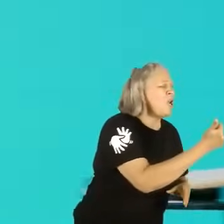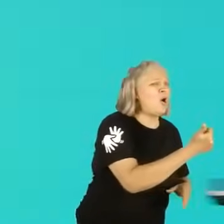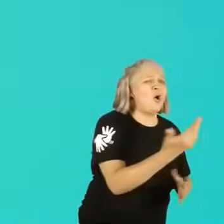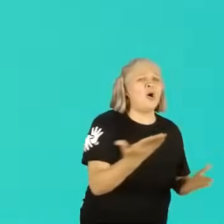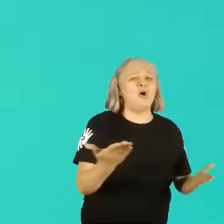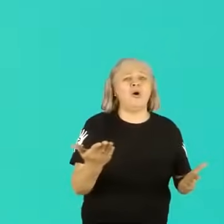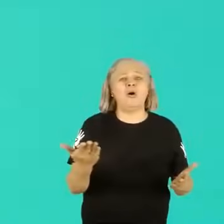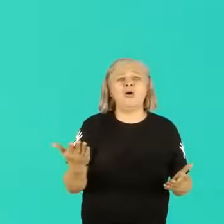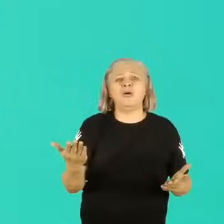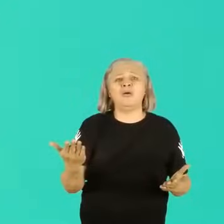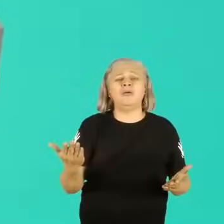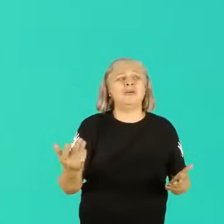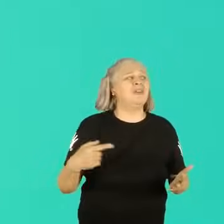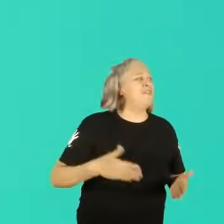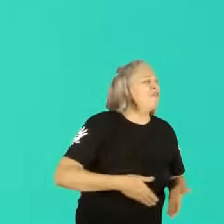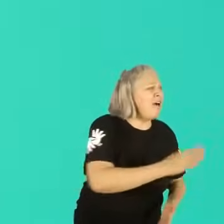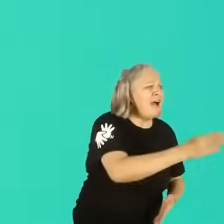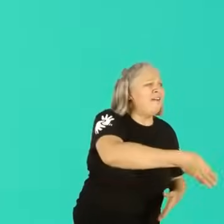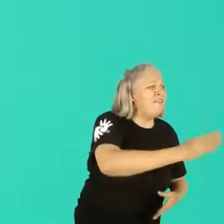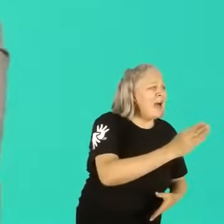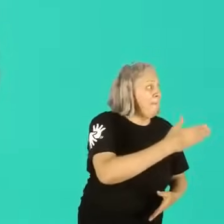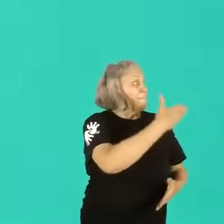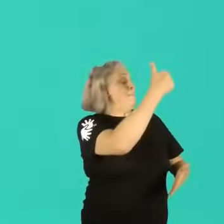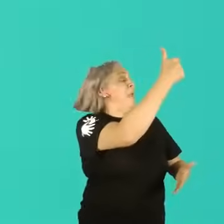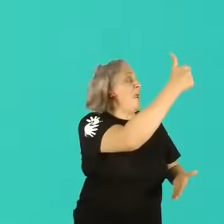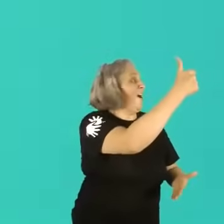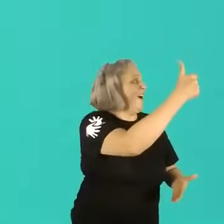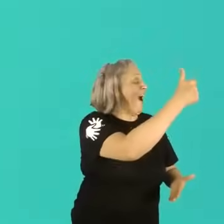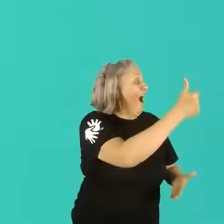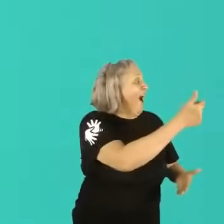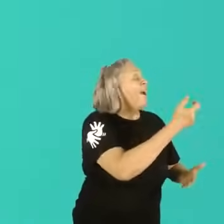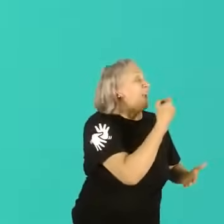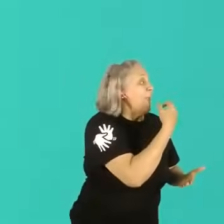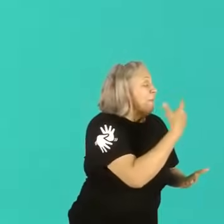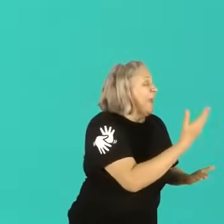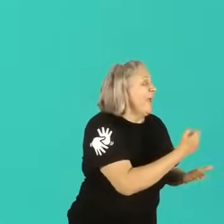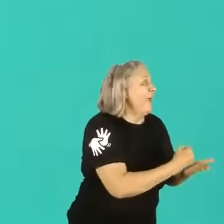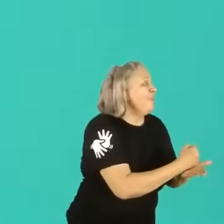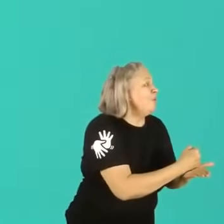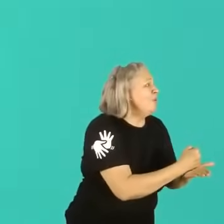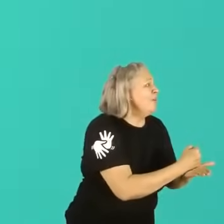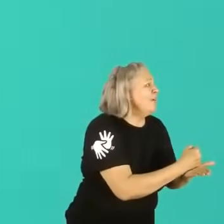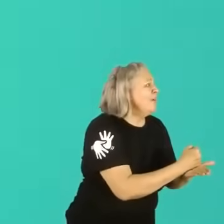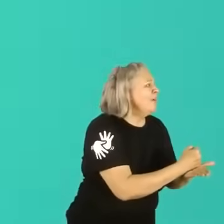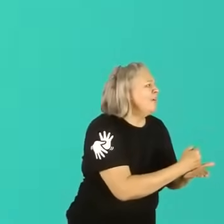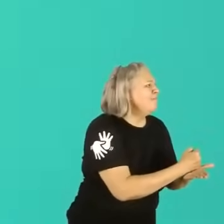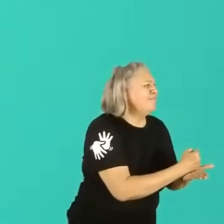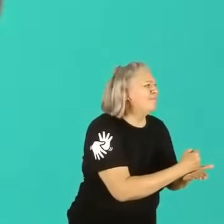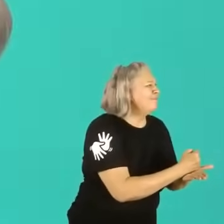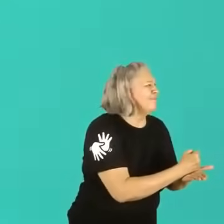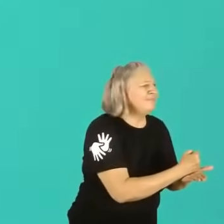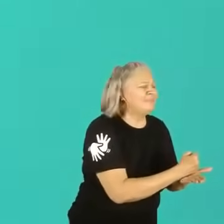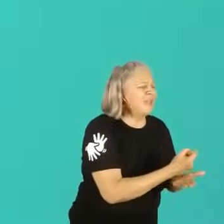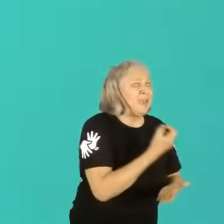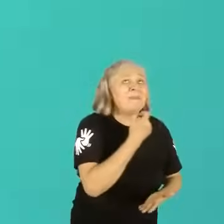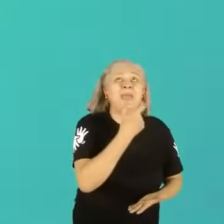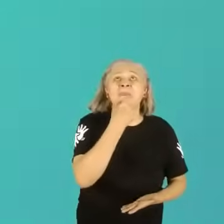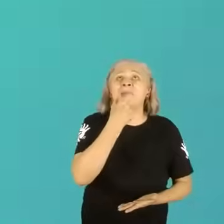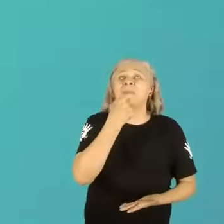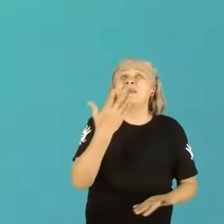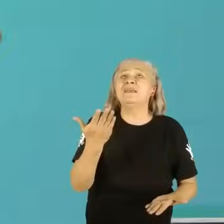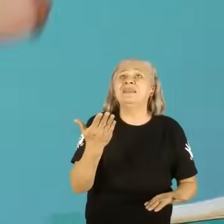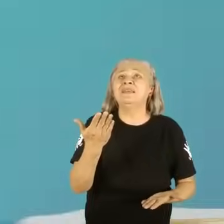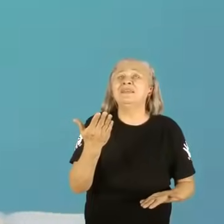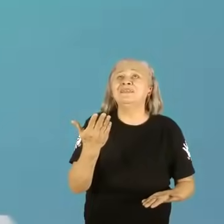da época, ela foi. O Albert Einstein da época, ela buscou o especialista em